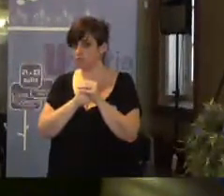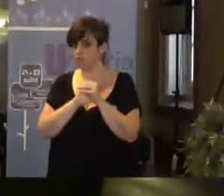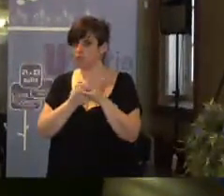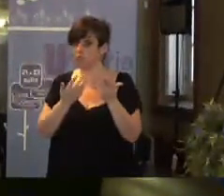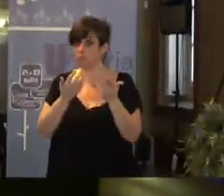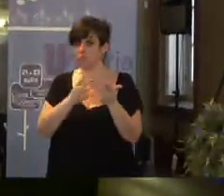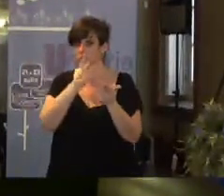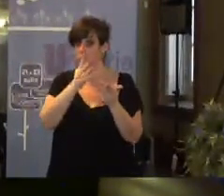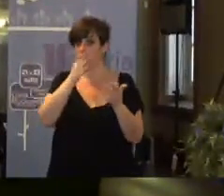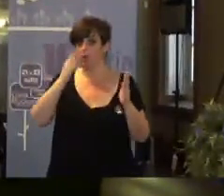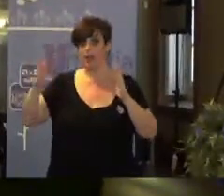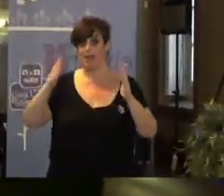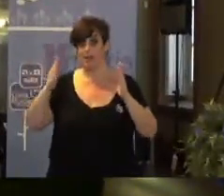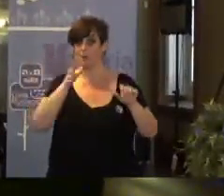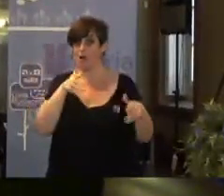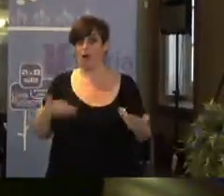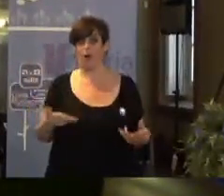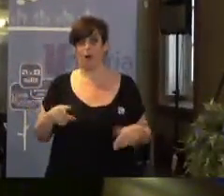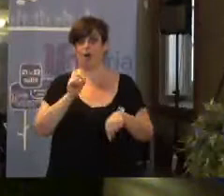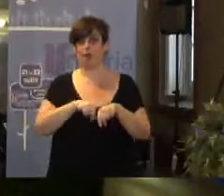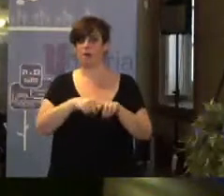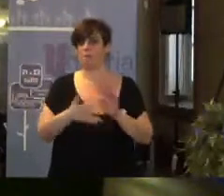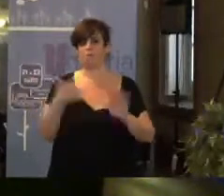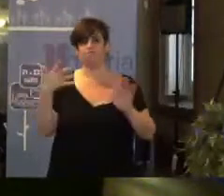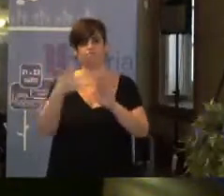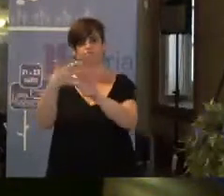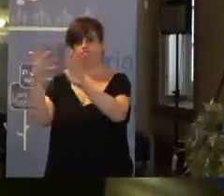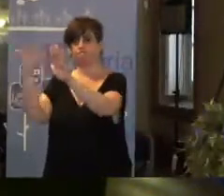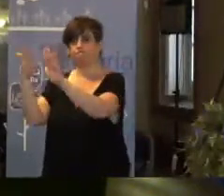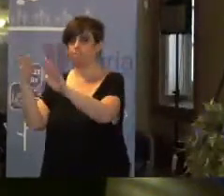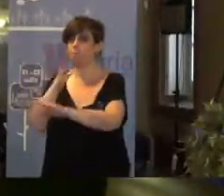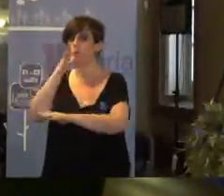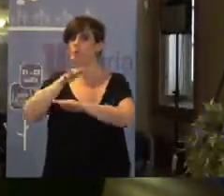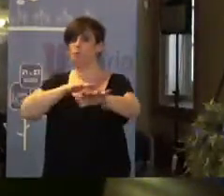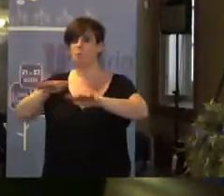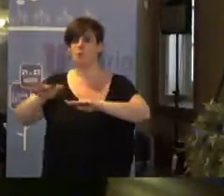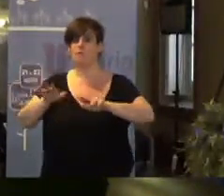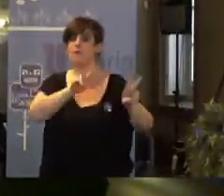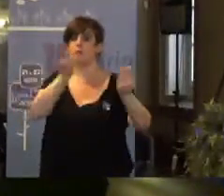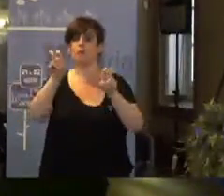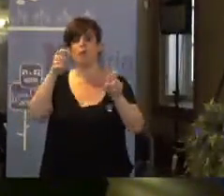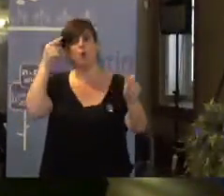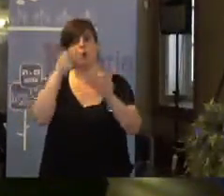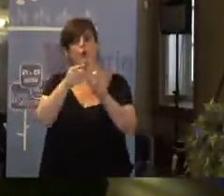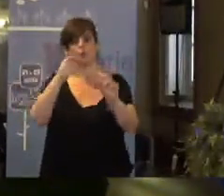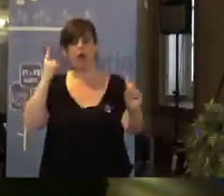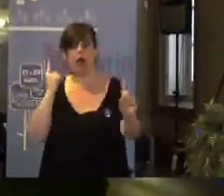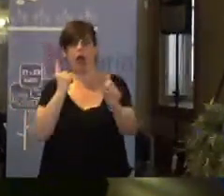tempos que correm, a um movimento poderosíssimo de ataque